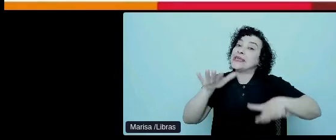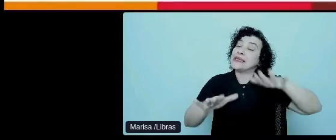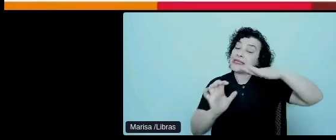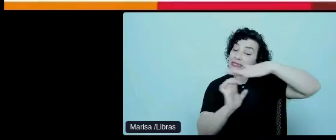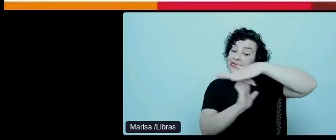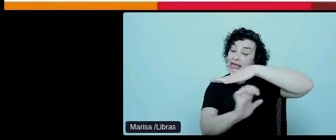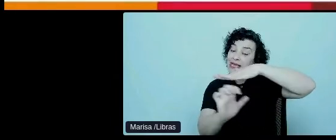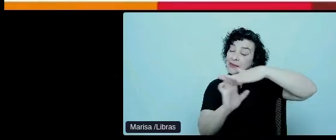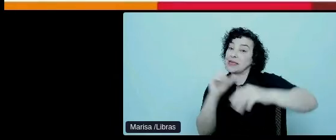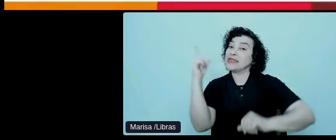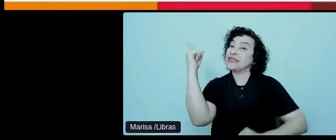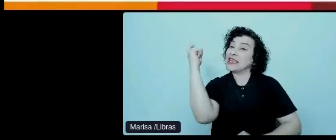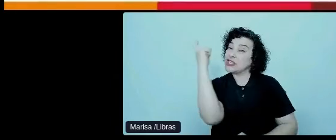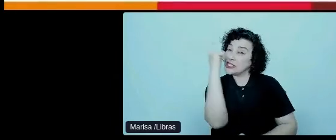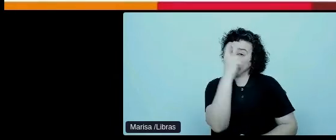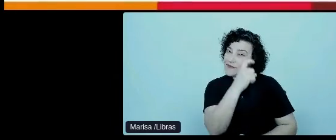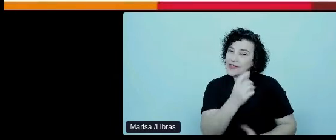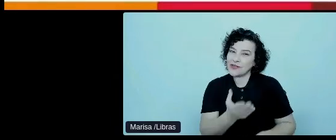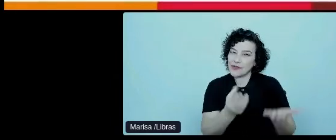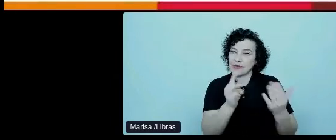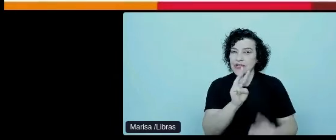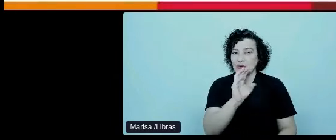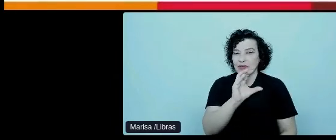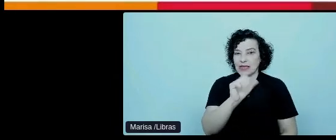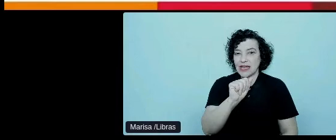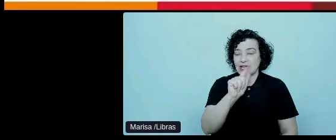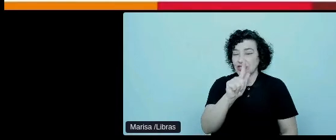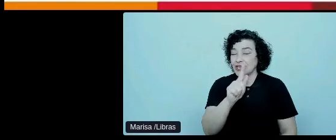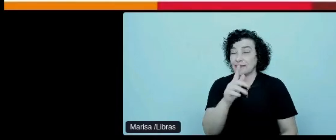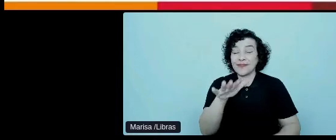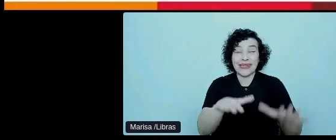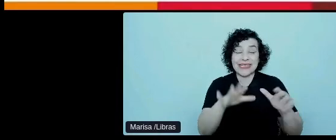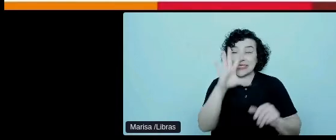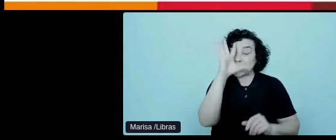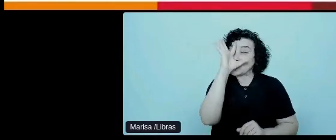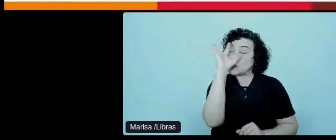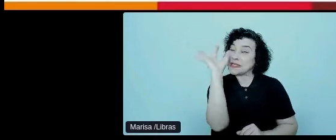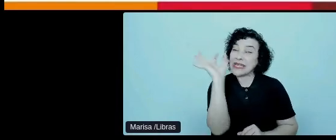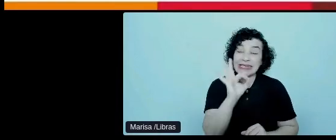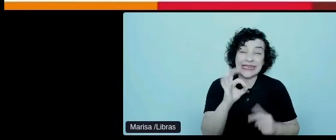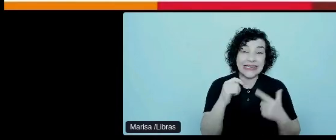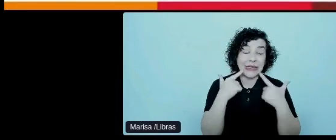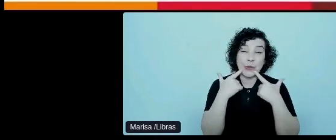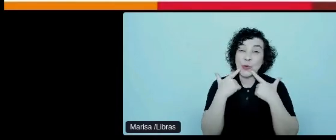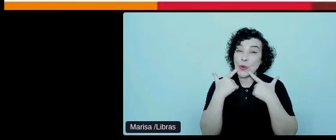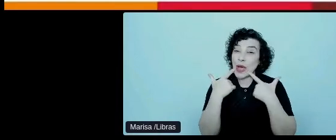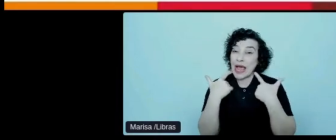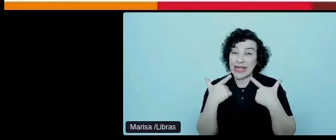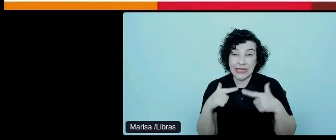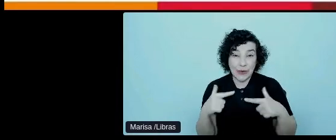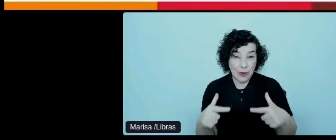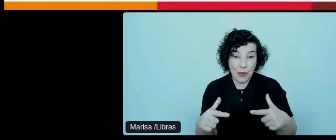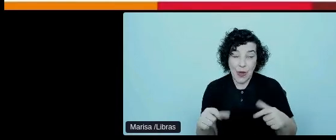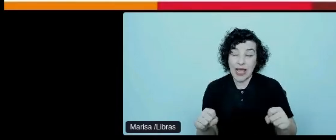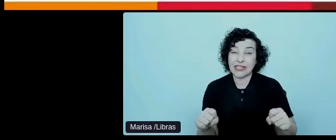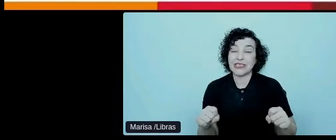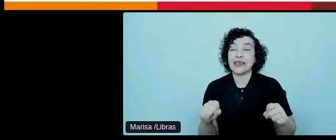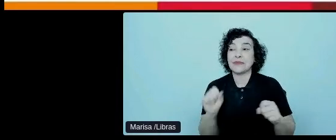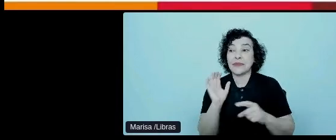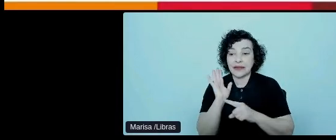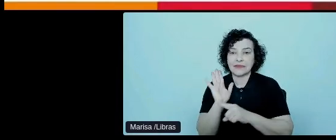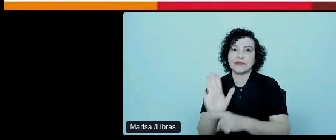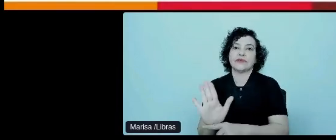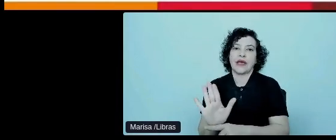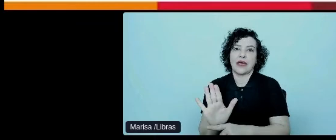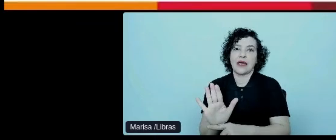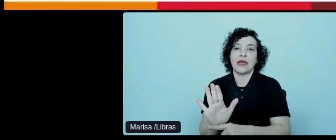uma linguagem que o pessoal de negócio não está entendendo para implementar nos seus projetos, né? Se